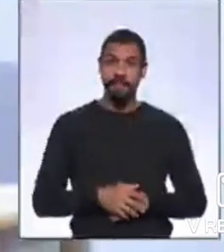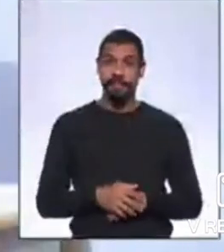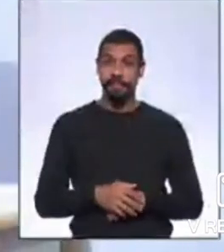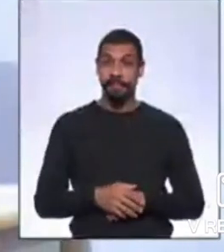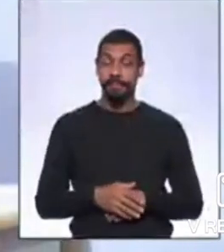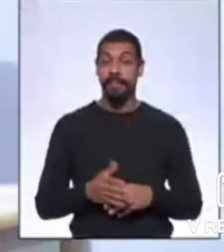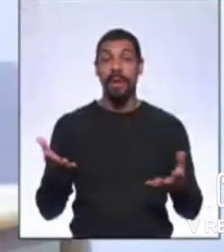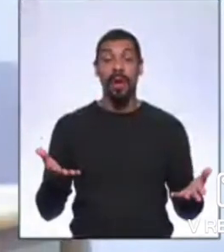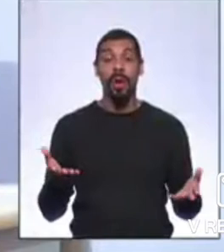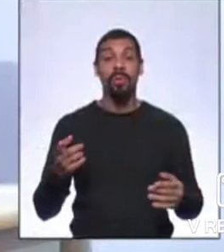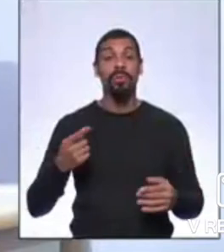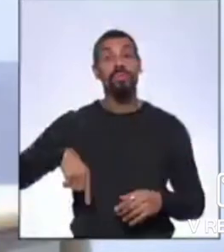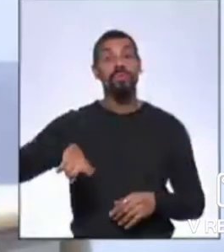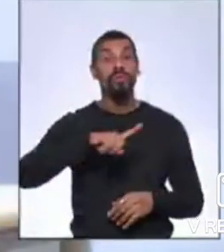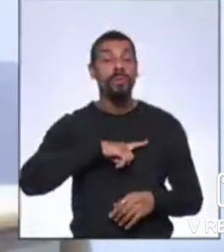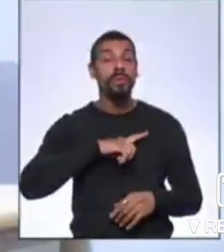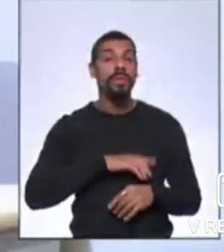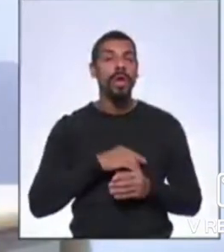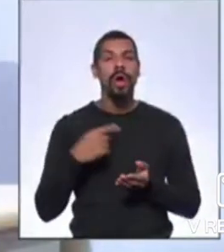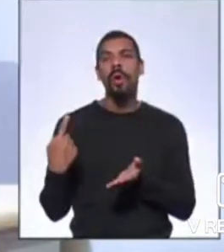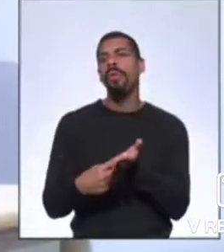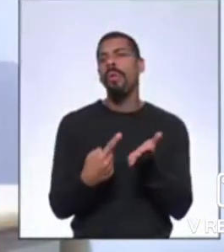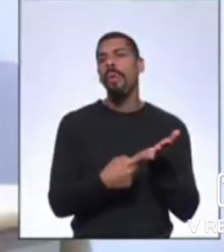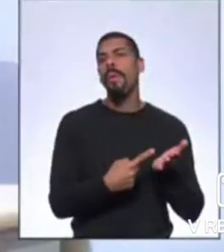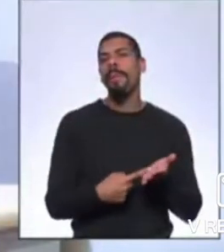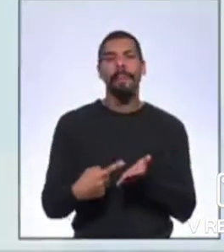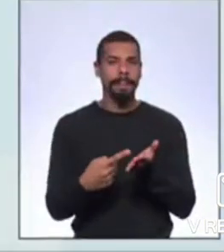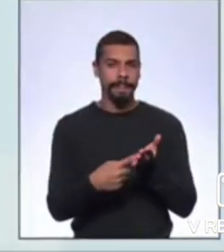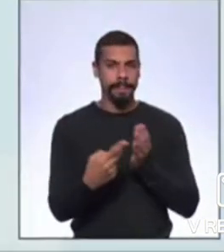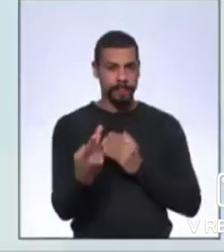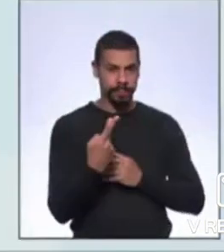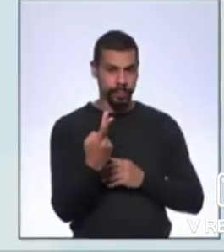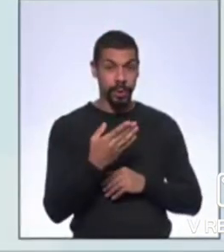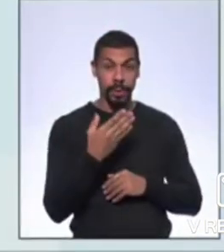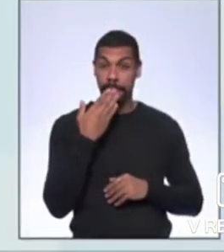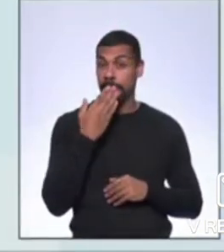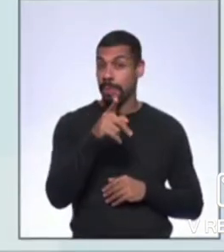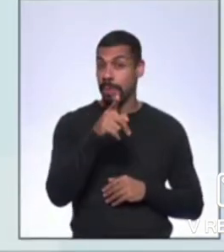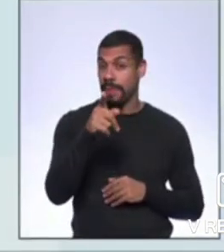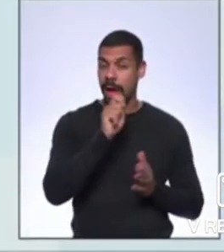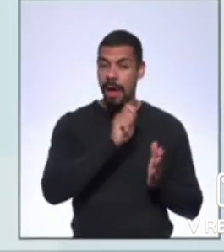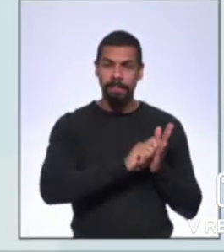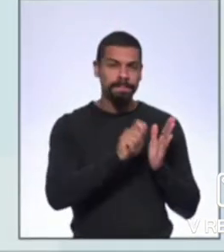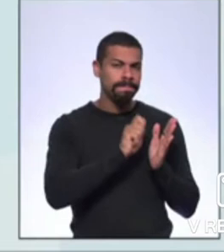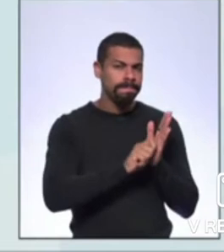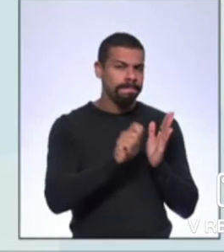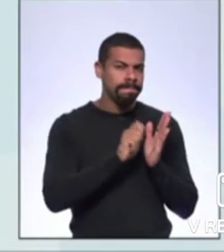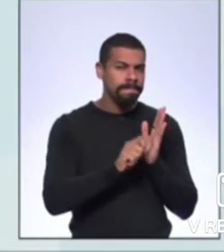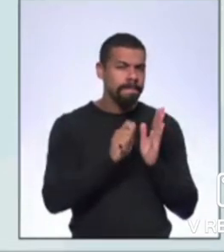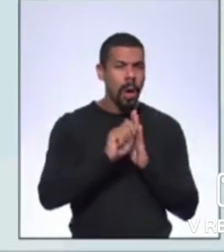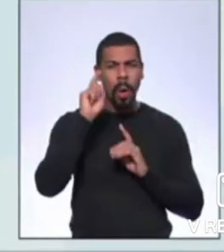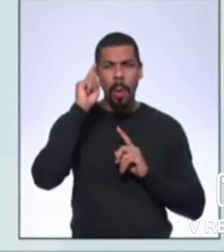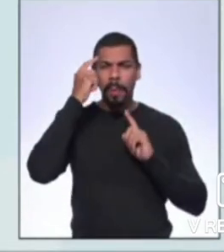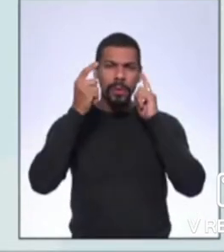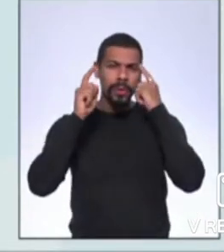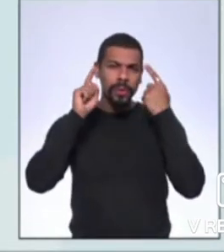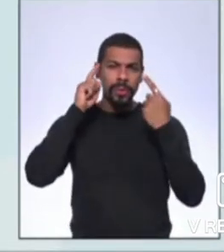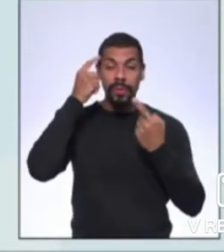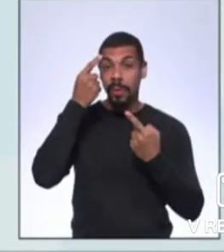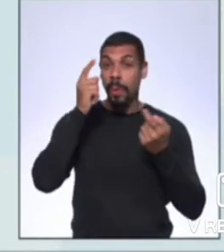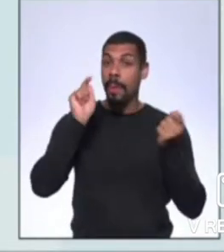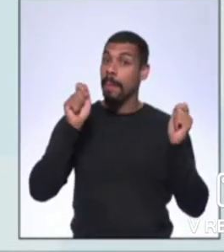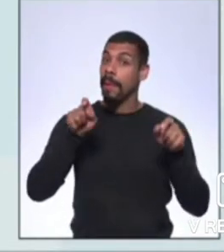E com isso, nós vamos fazer alguns combinados para essa aula, né? Vou pedir para vocês anotarem as dúvidas que vocês tiverem ao longo da aula,